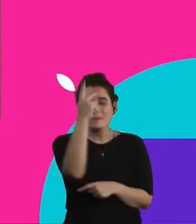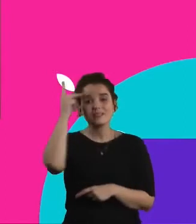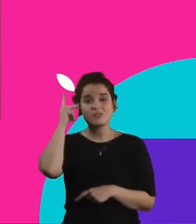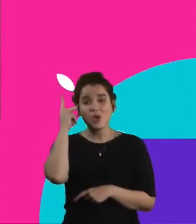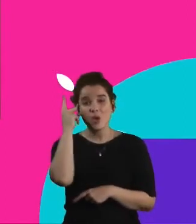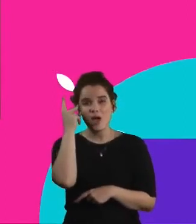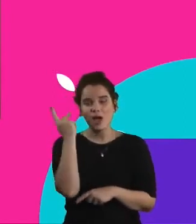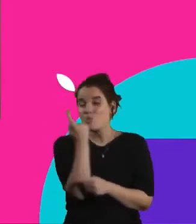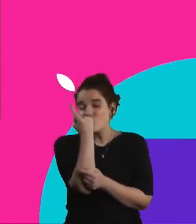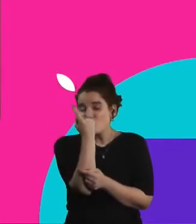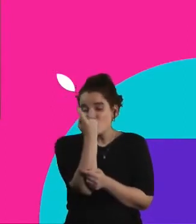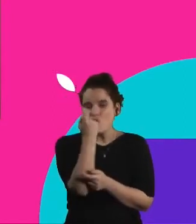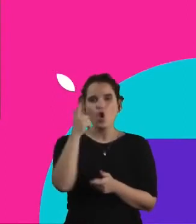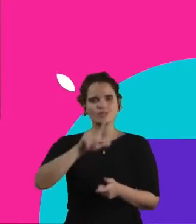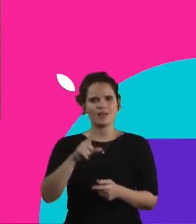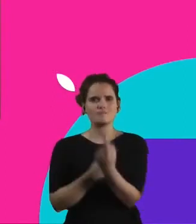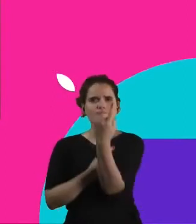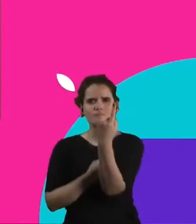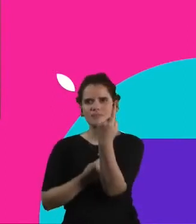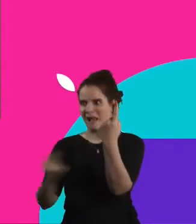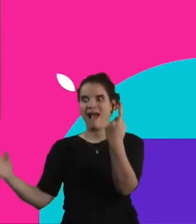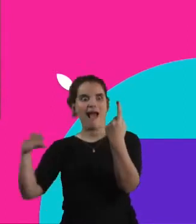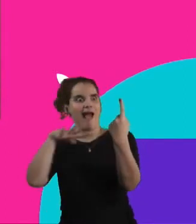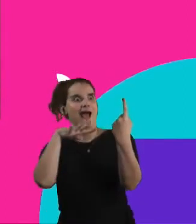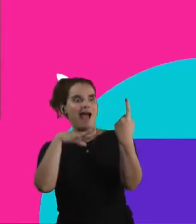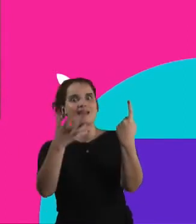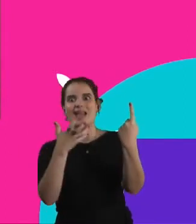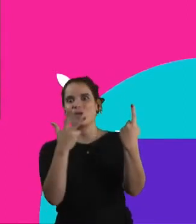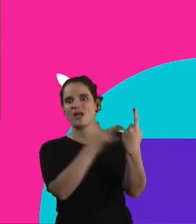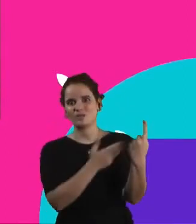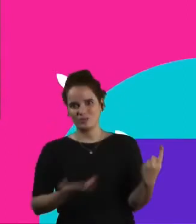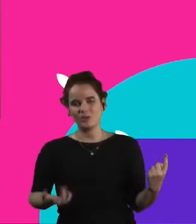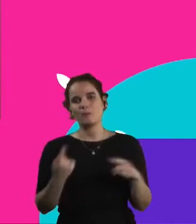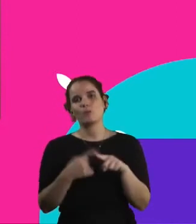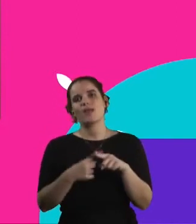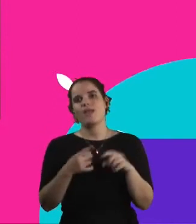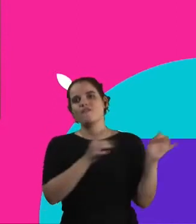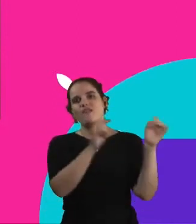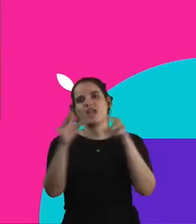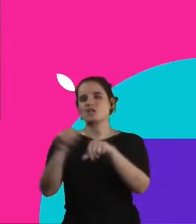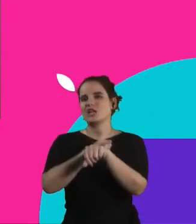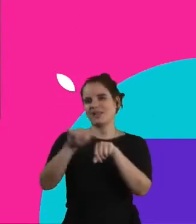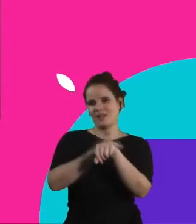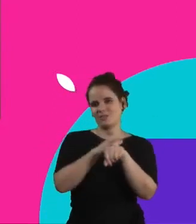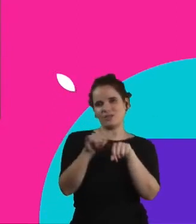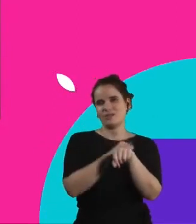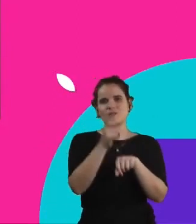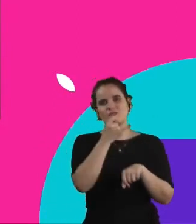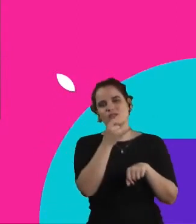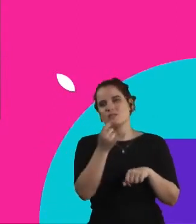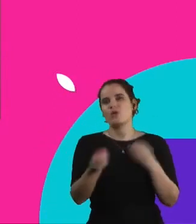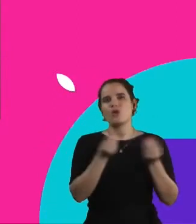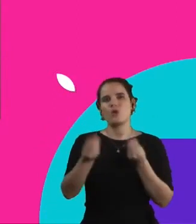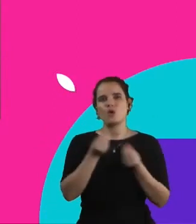É obviamente que alguém vai conseguir fazer porque ele vai vender a mesma estratégia, que é o que eu falo da